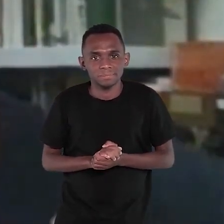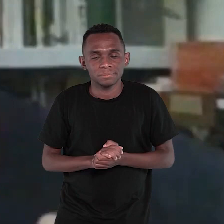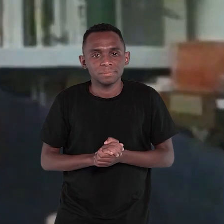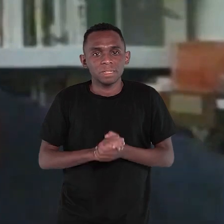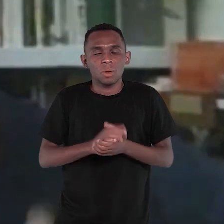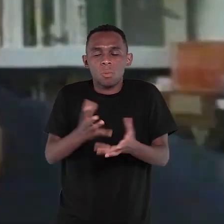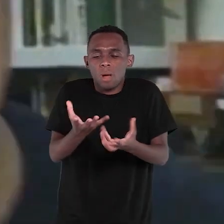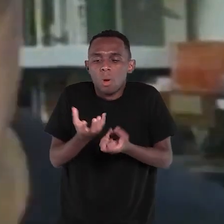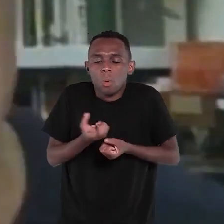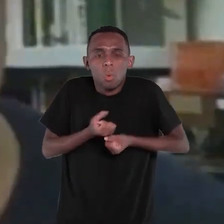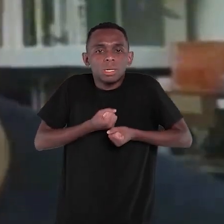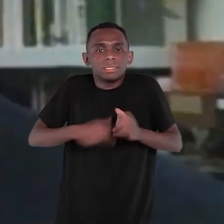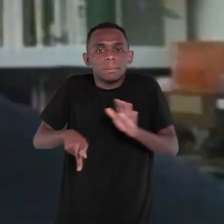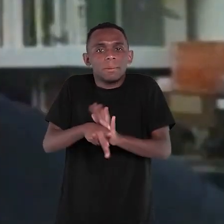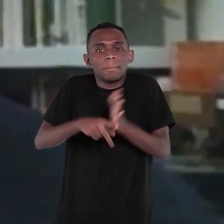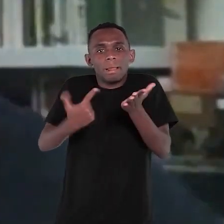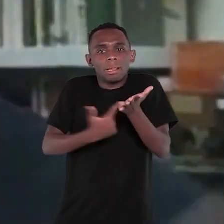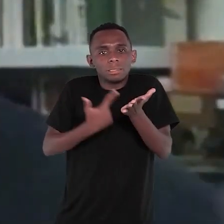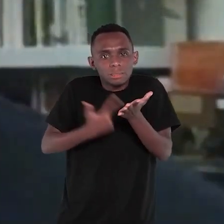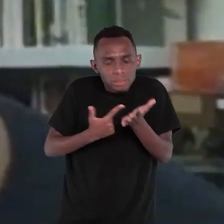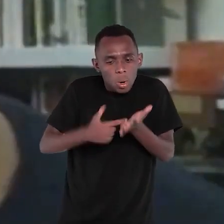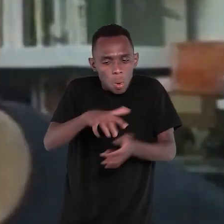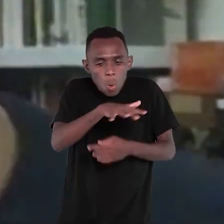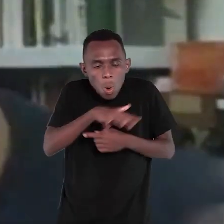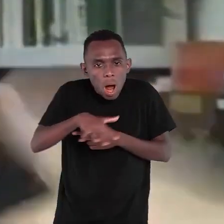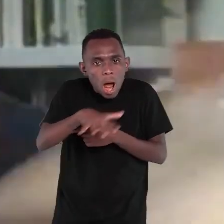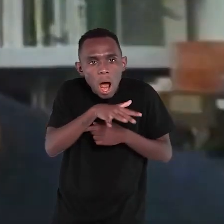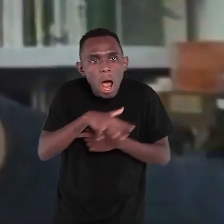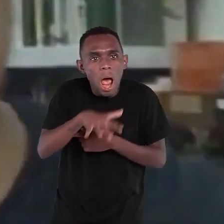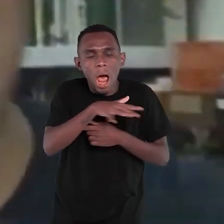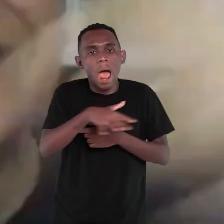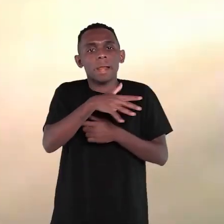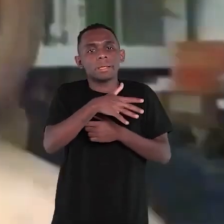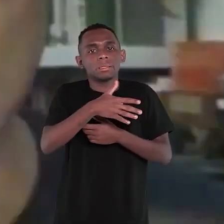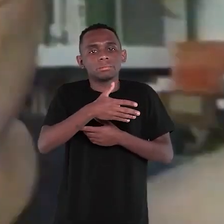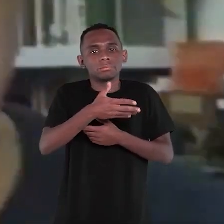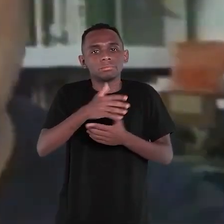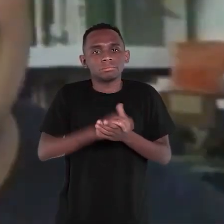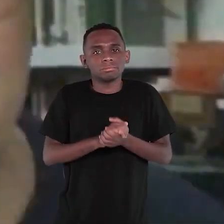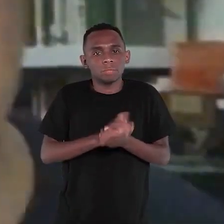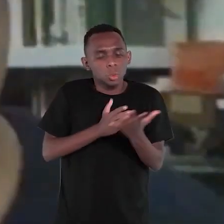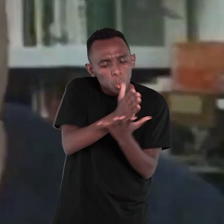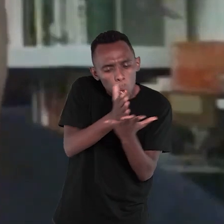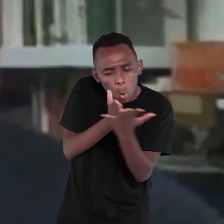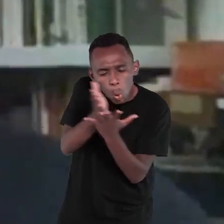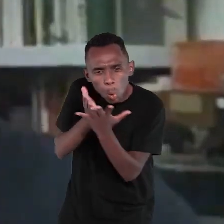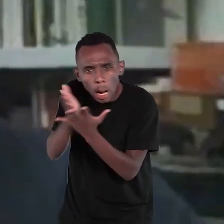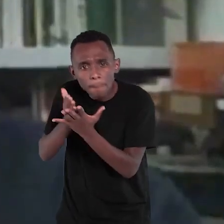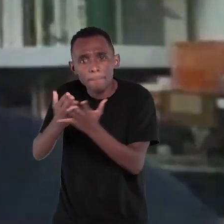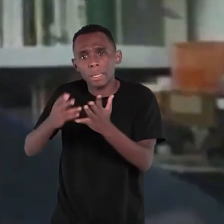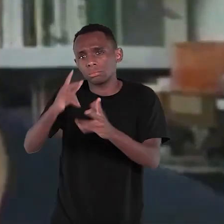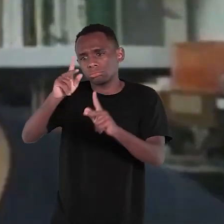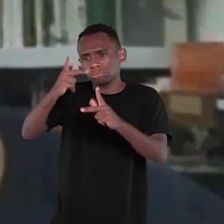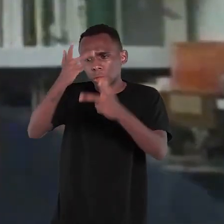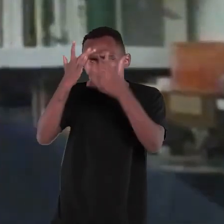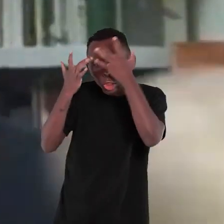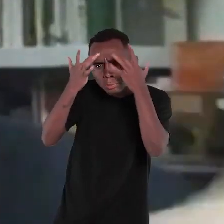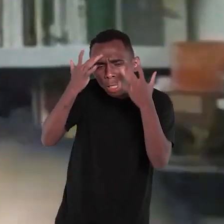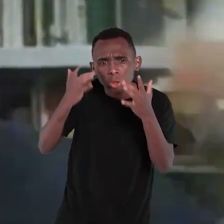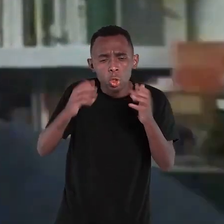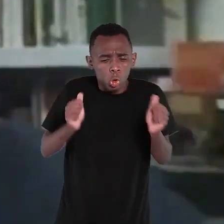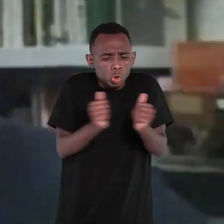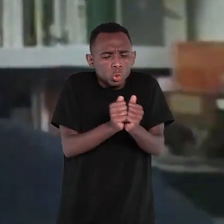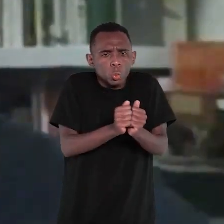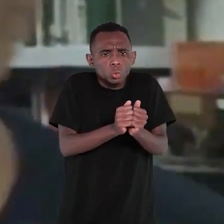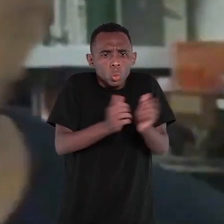uma acolhida, né? E espaço para ser transacionada entre as pessoas, né? Para ser lida